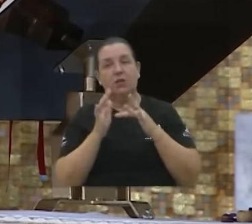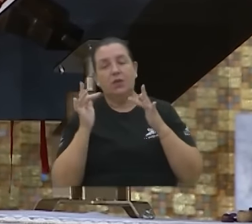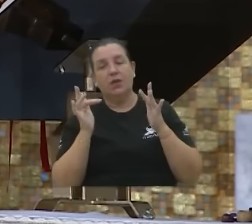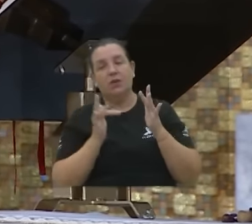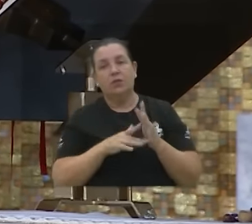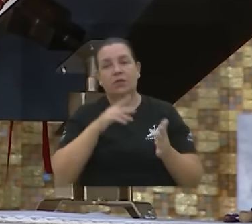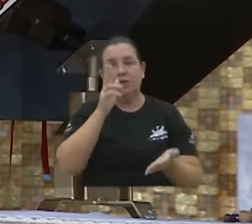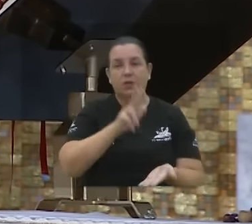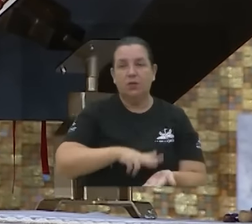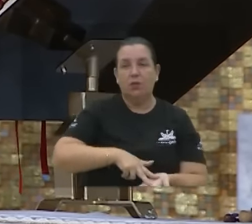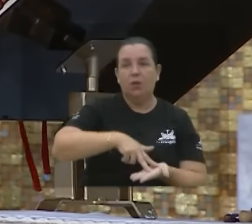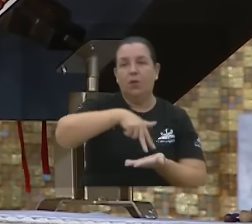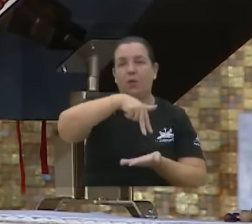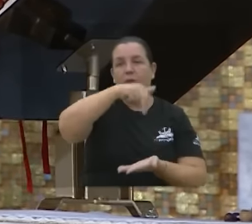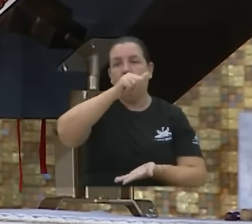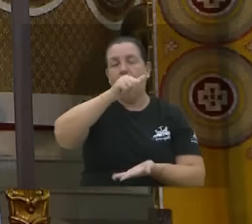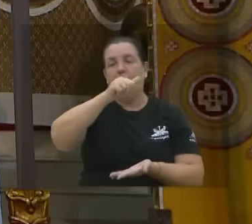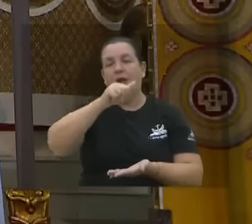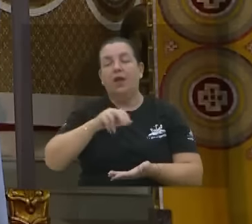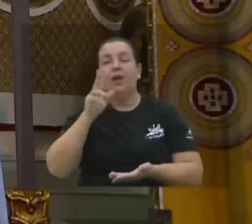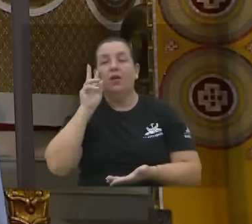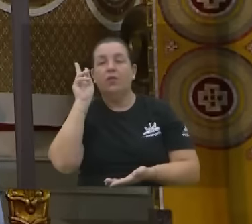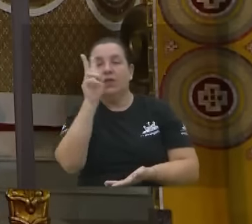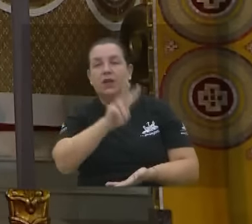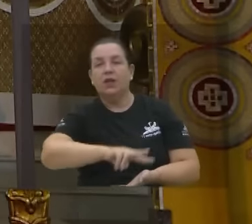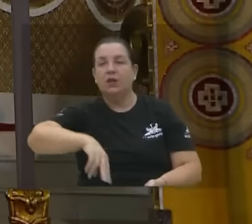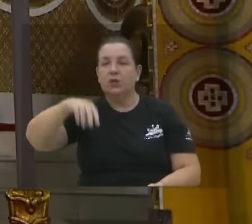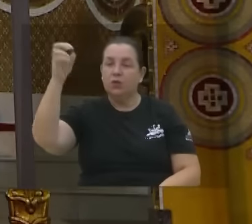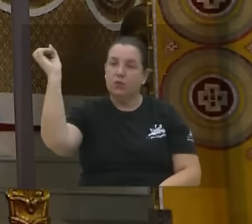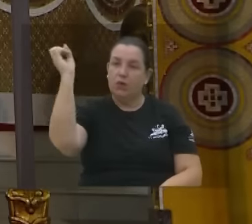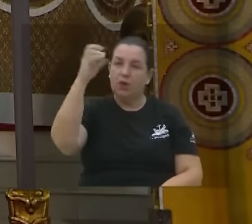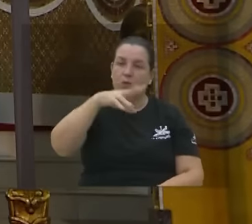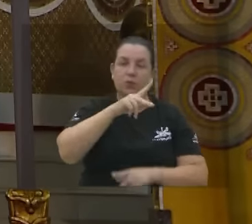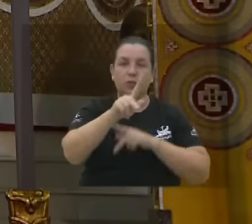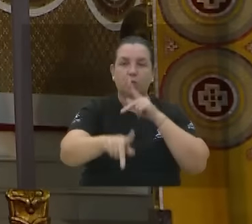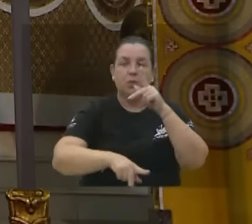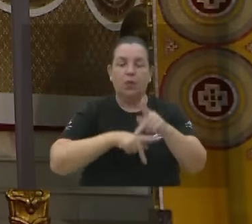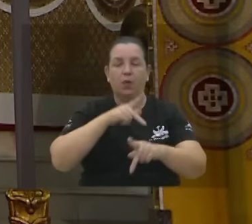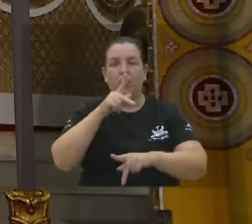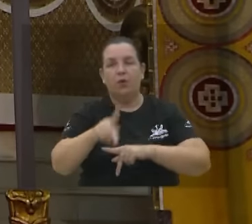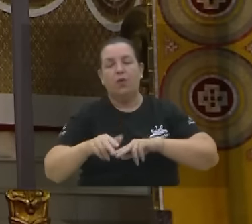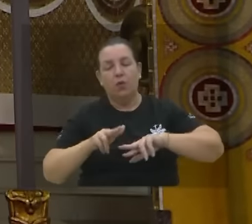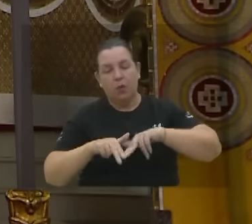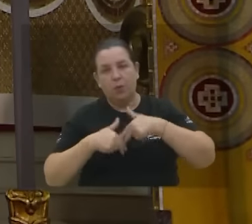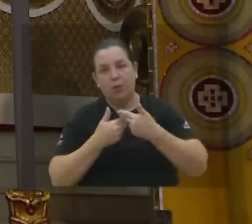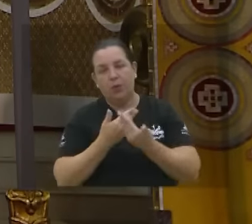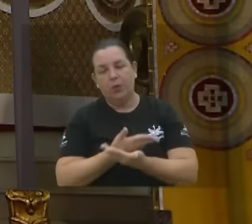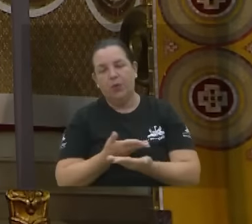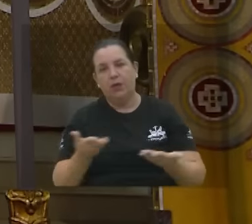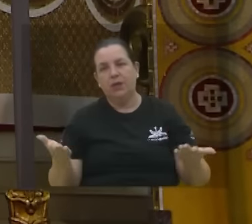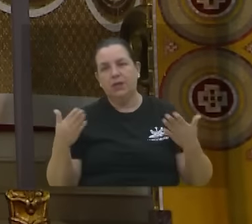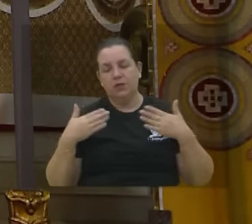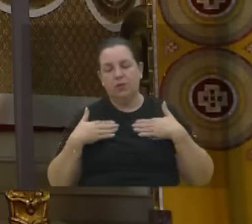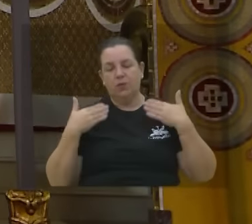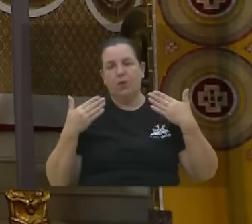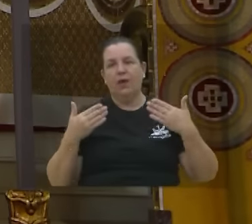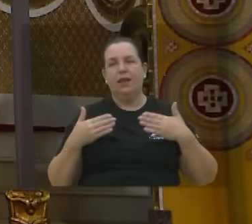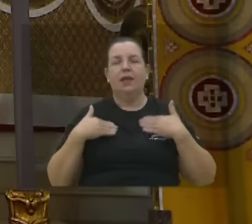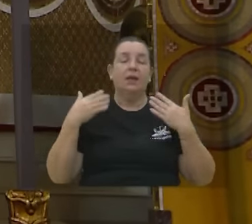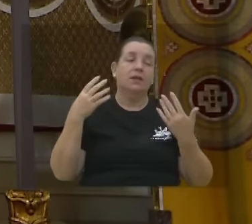Cristo ressuscitou. Eu vejo sua luz no povo, por